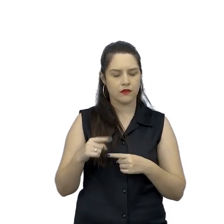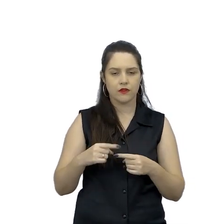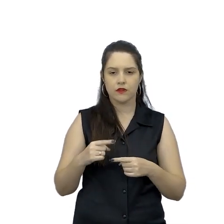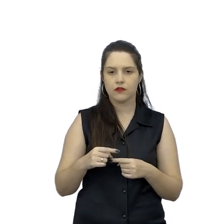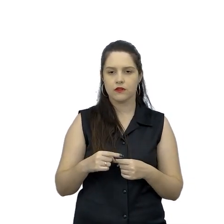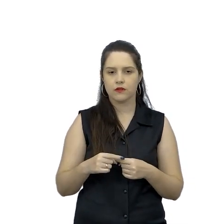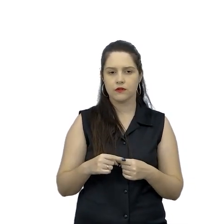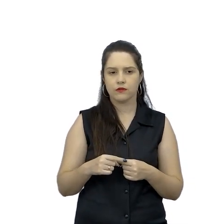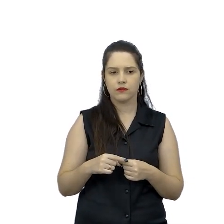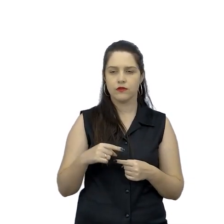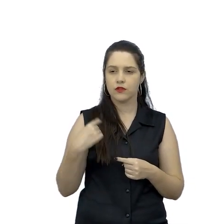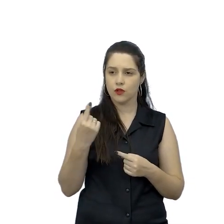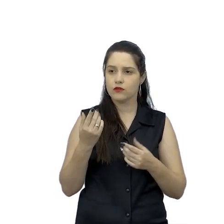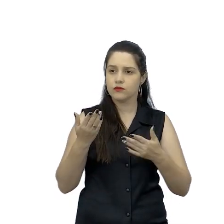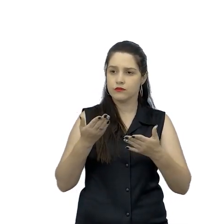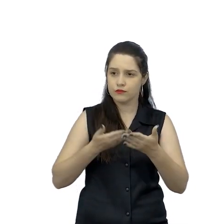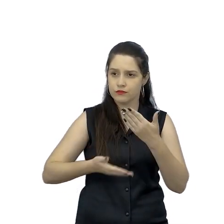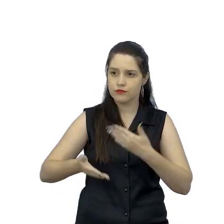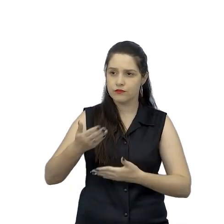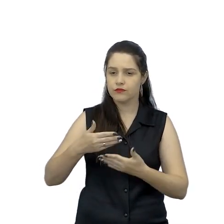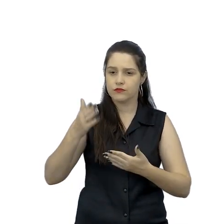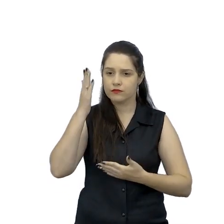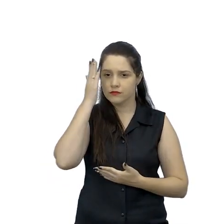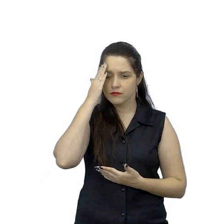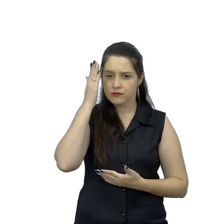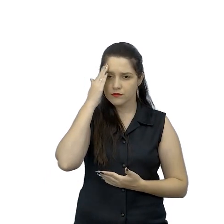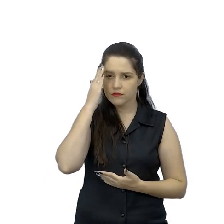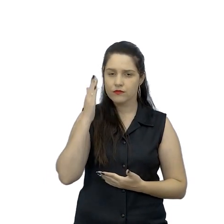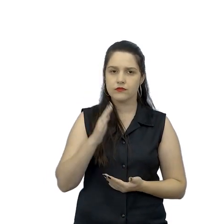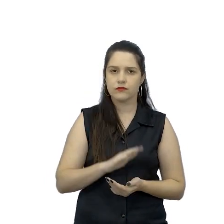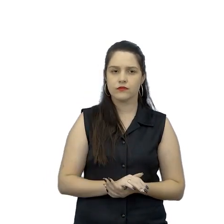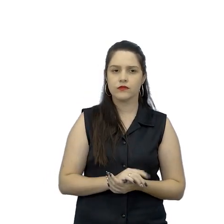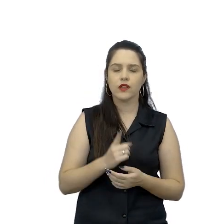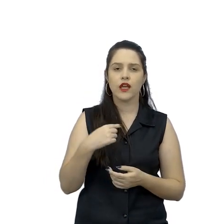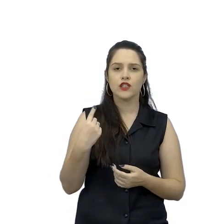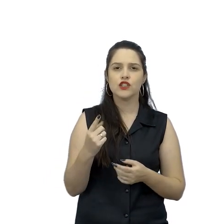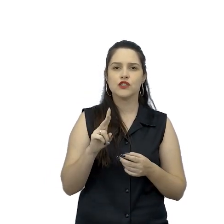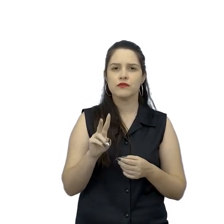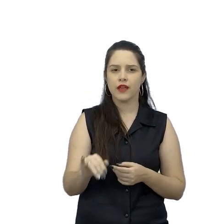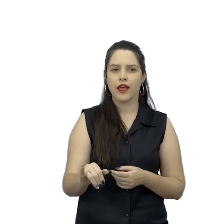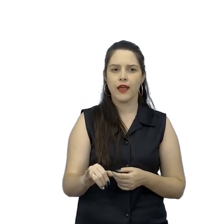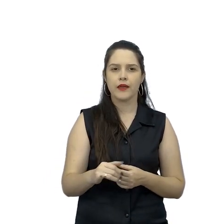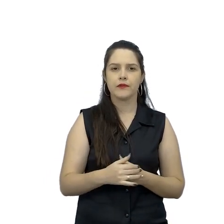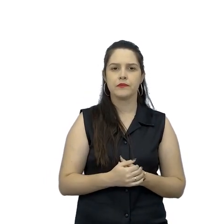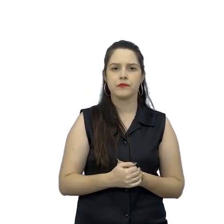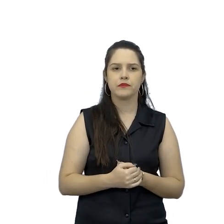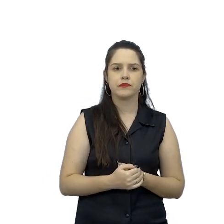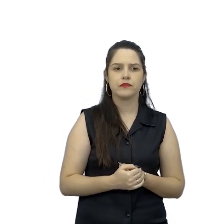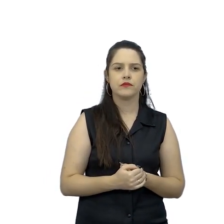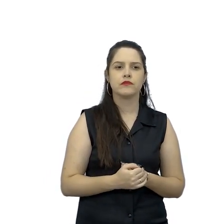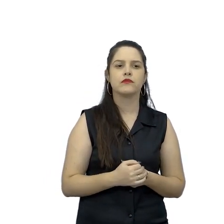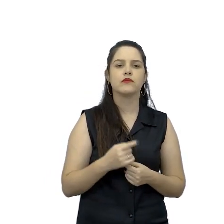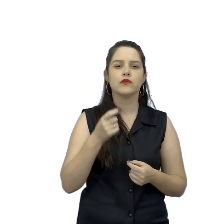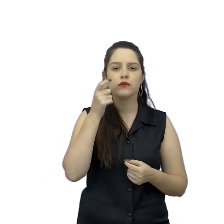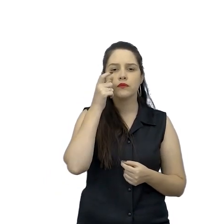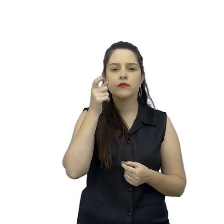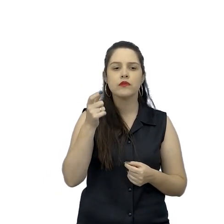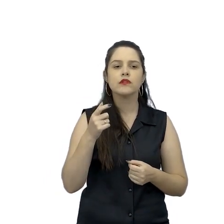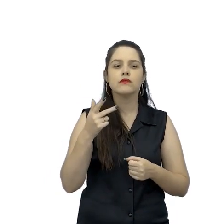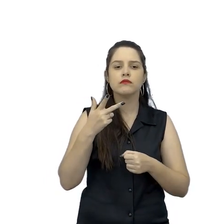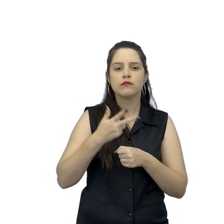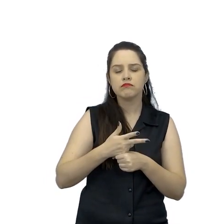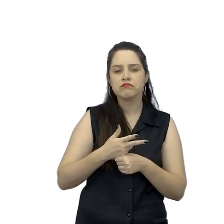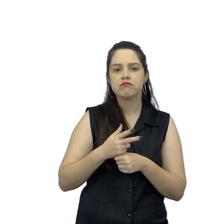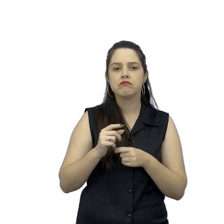todo esse nosso compartilhamento de saberes, não é? A gente vai se despedindo, e aí